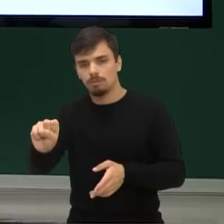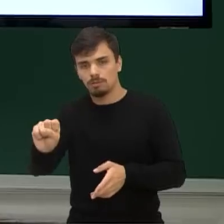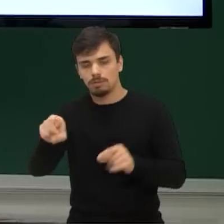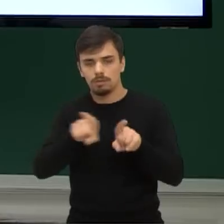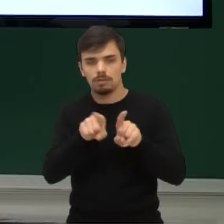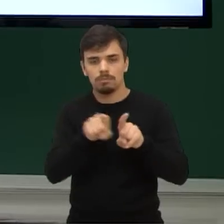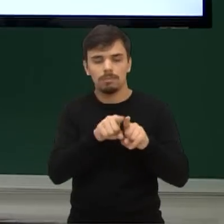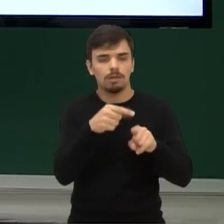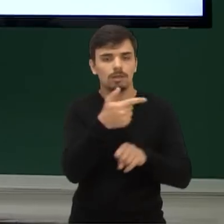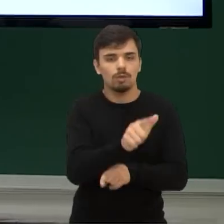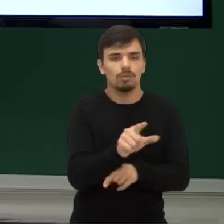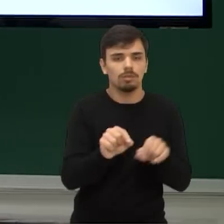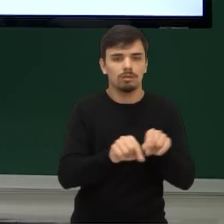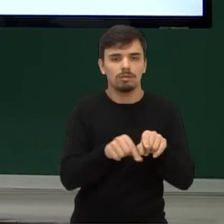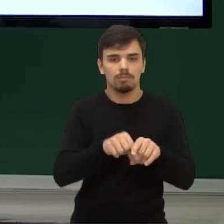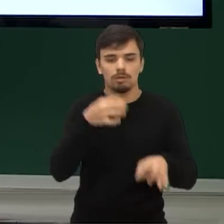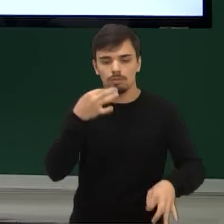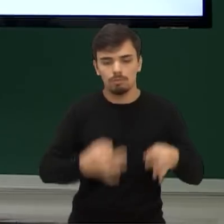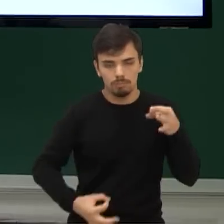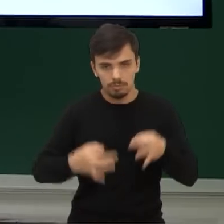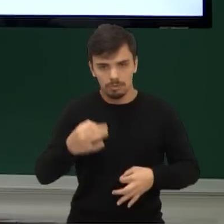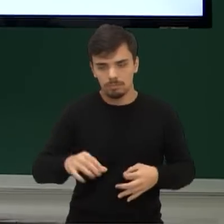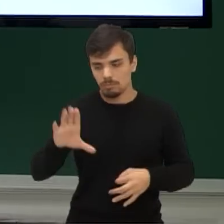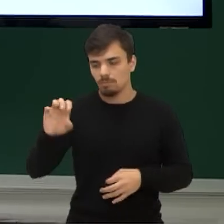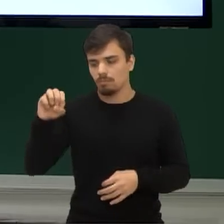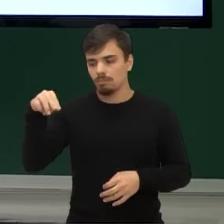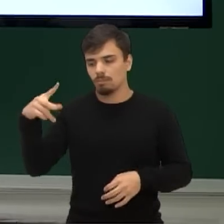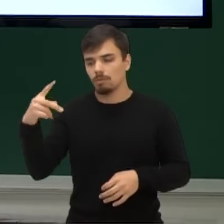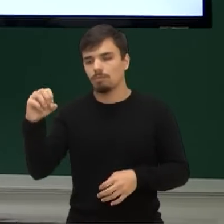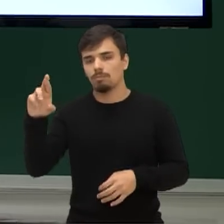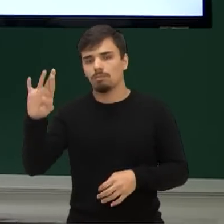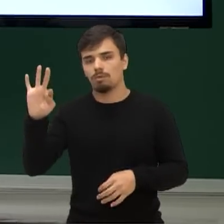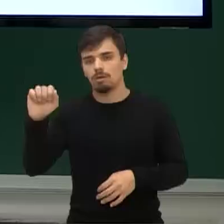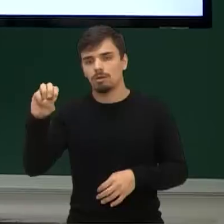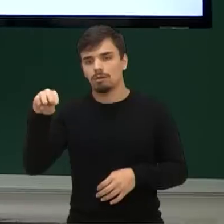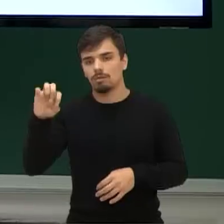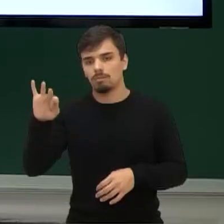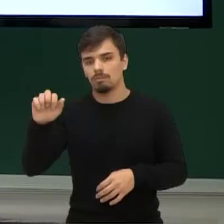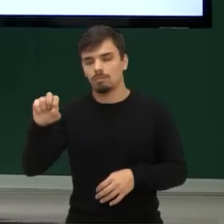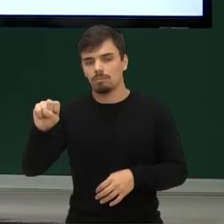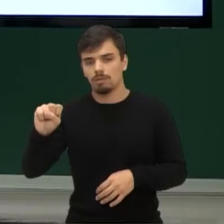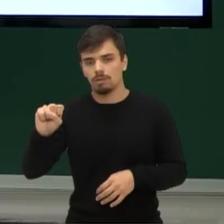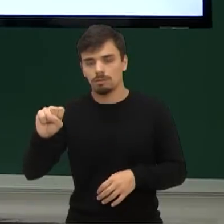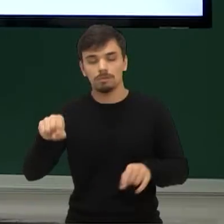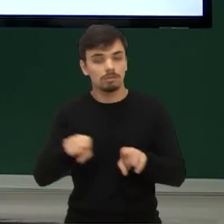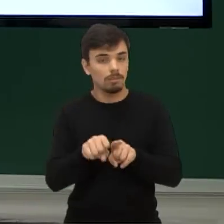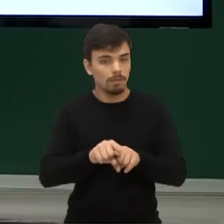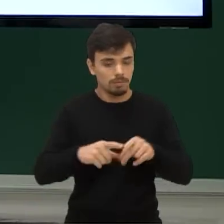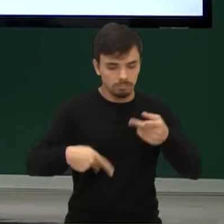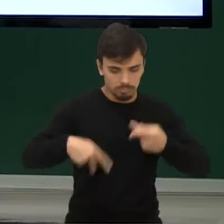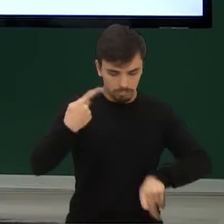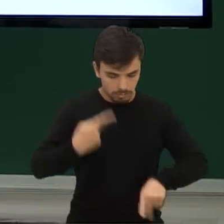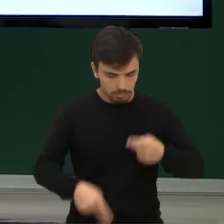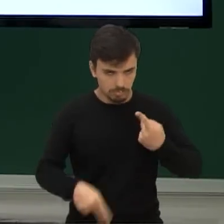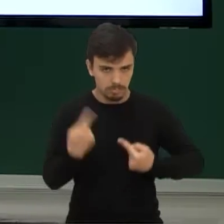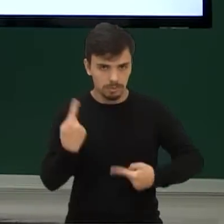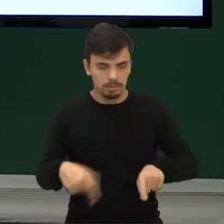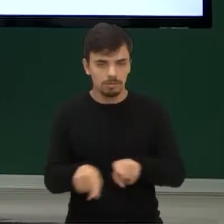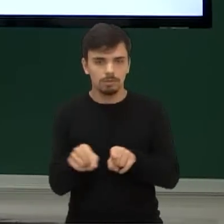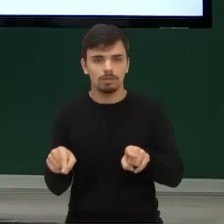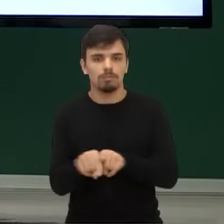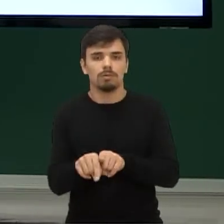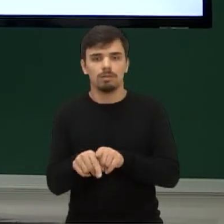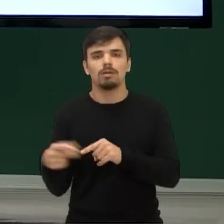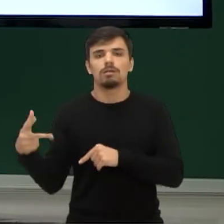métodos chamados comportamentais, os métodos hormonais, os cirúrgicos